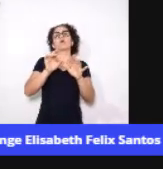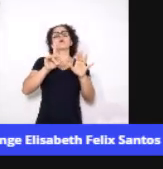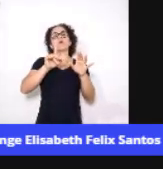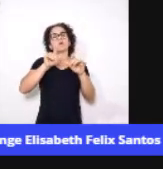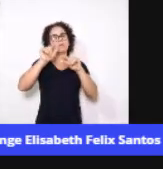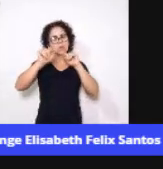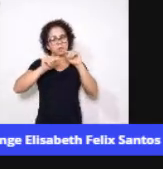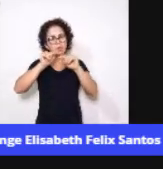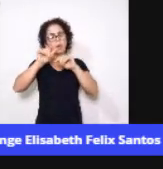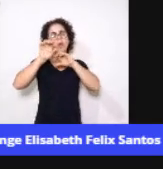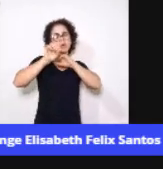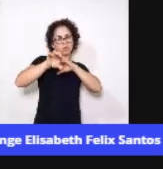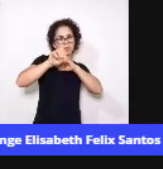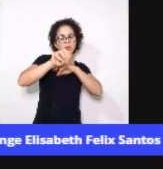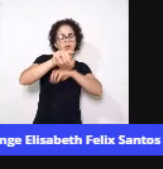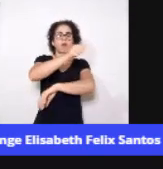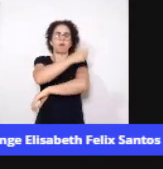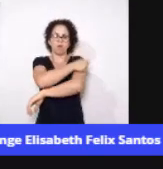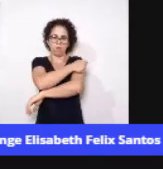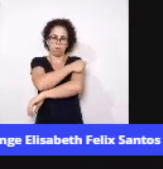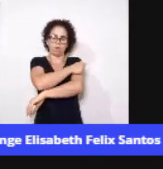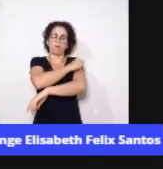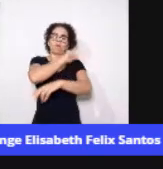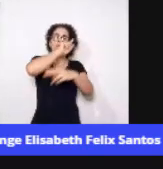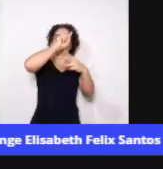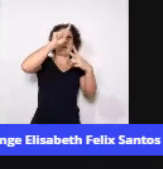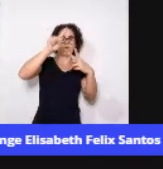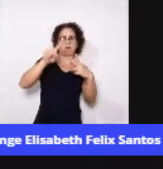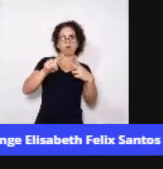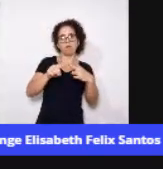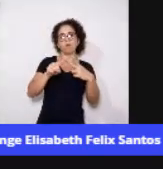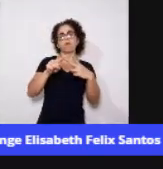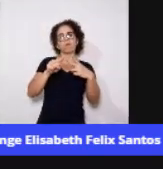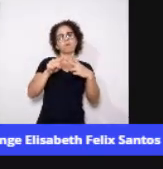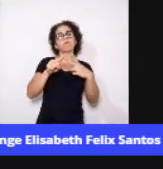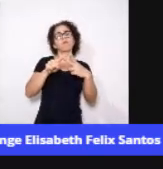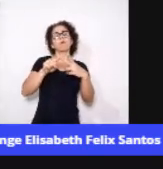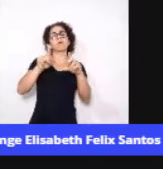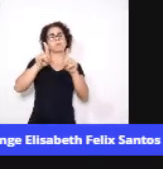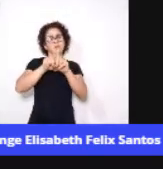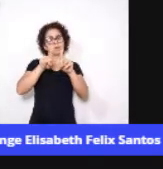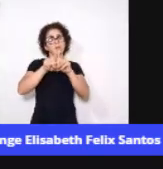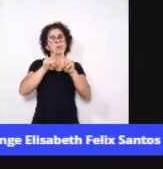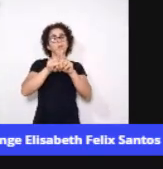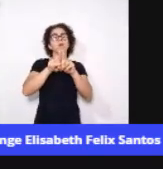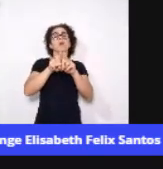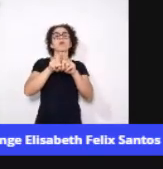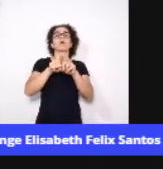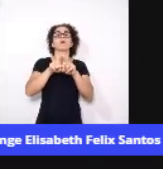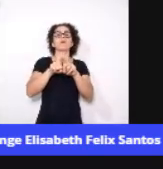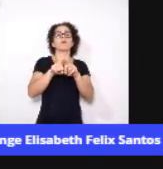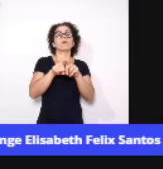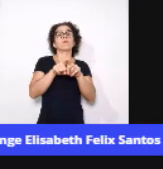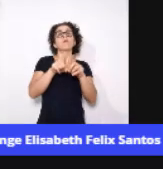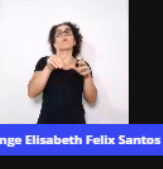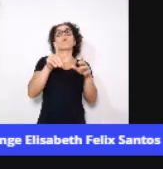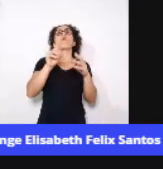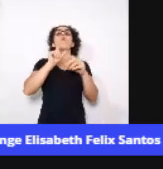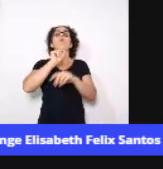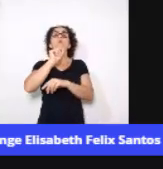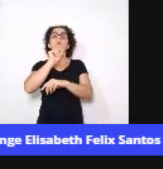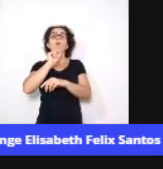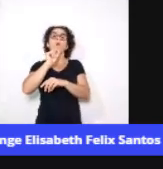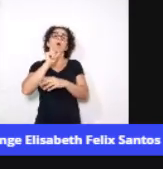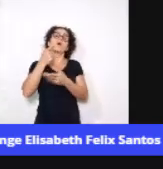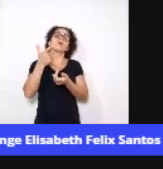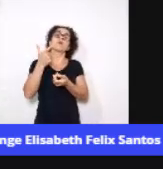comunidade escolar dessa maneira. E o segundo, é muito importante você sempre colocar, né, o que traz de bagagem, o que eu trago de bagagem, né?